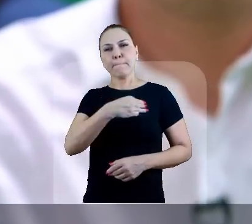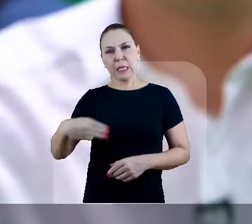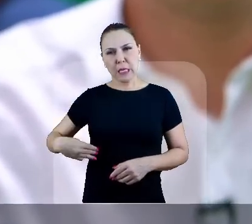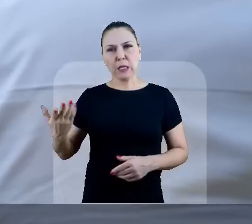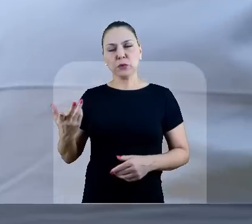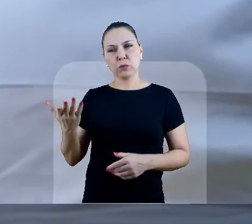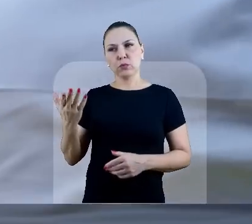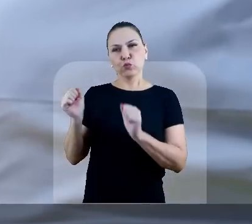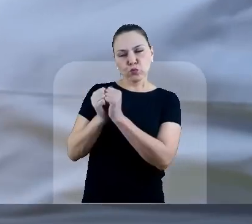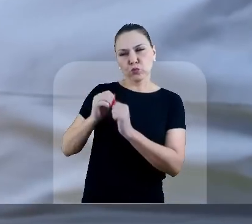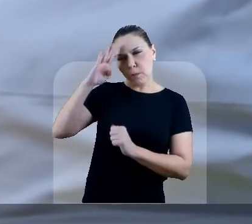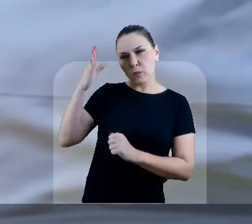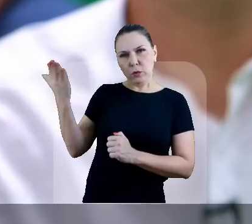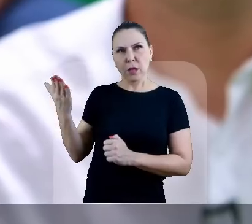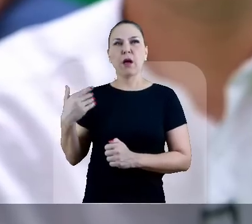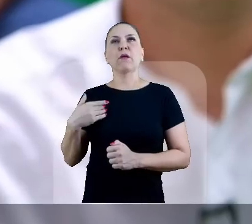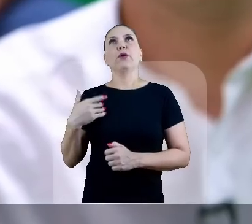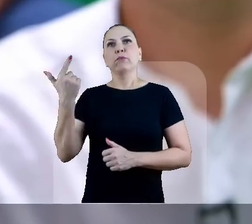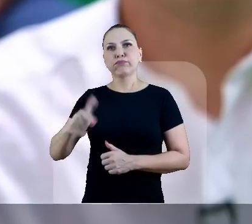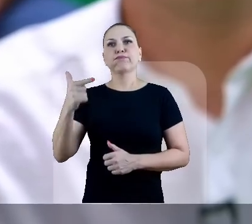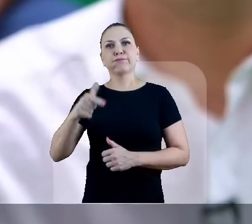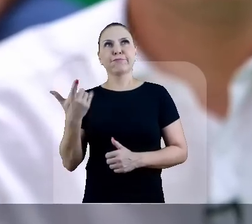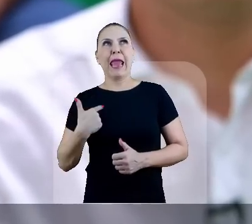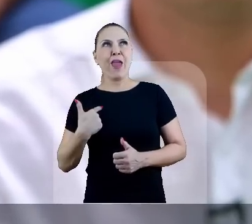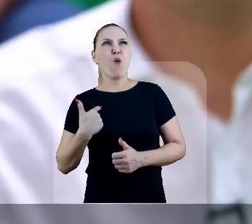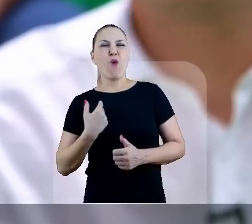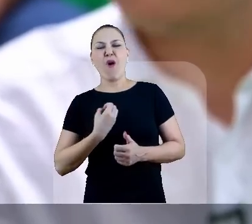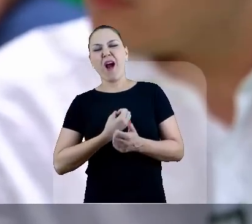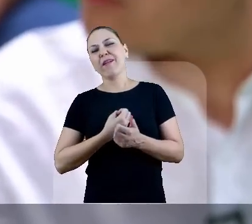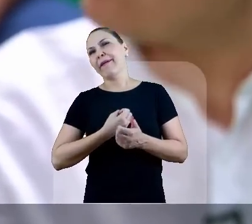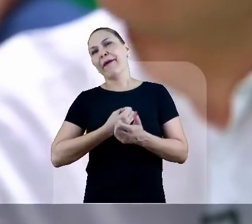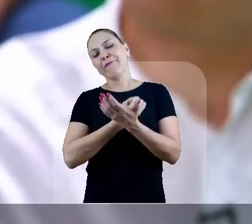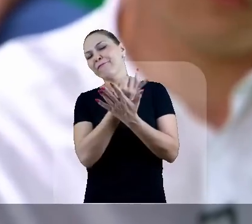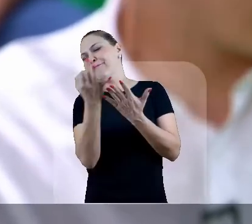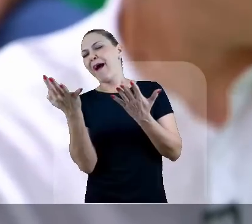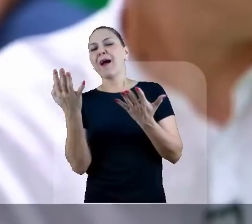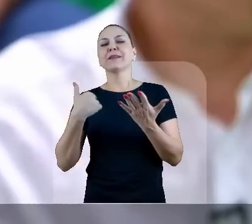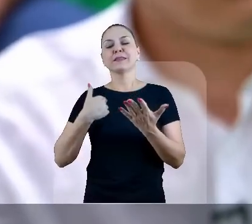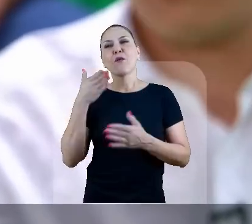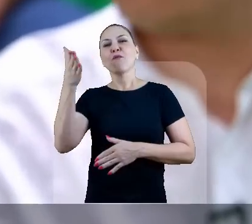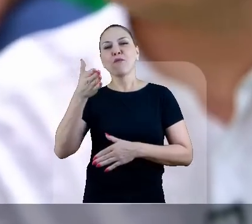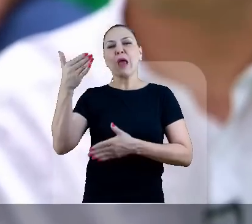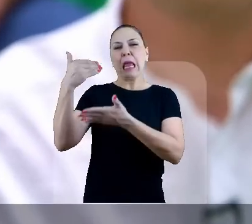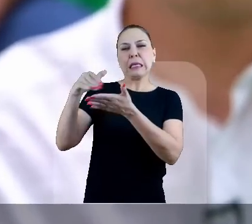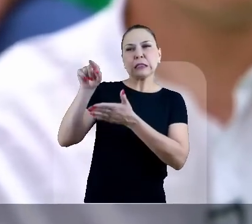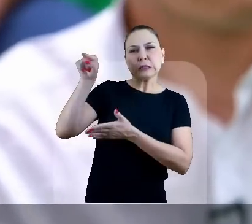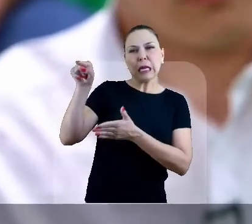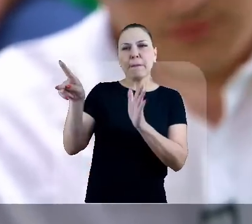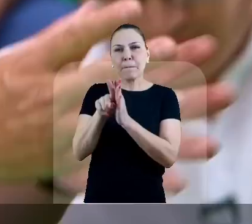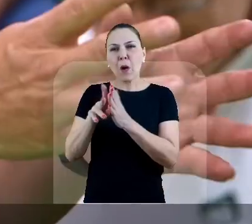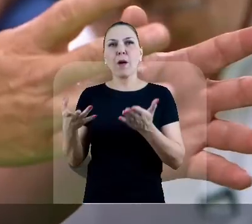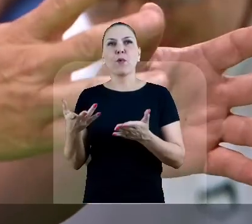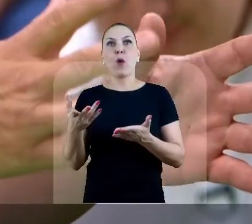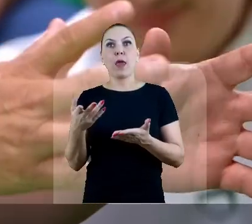e muitas vezes eu fui lá no escritório, ali no gabinete do presidente, para fazer uma audiência sobre alguma coisa.